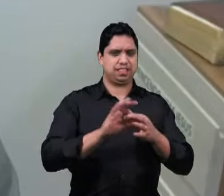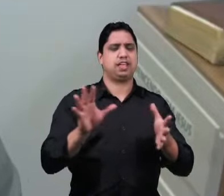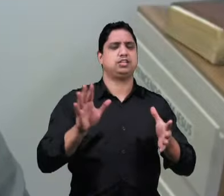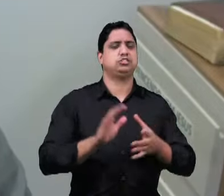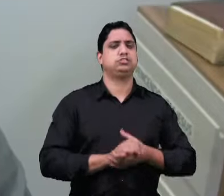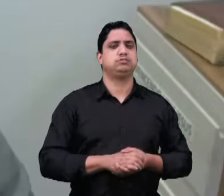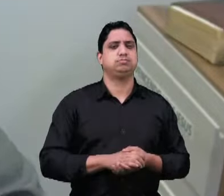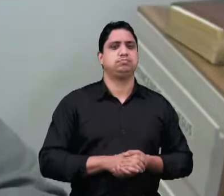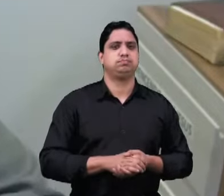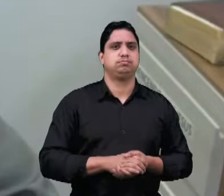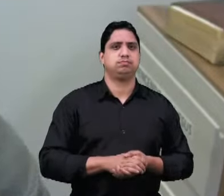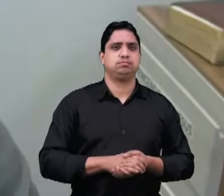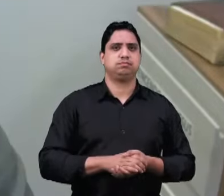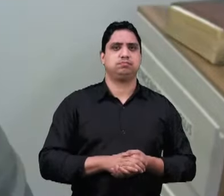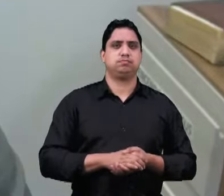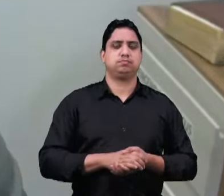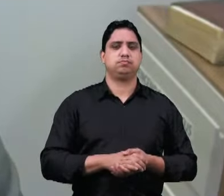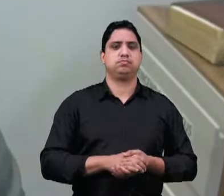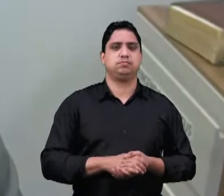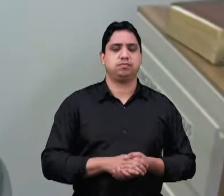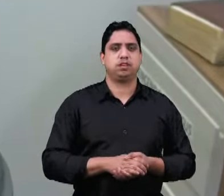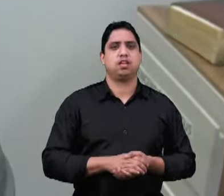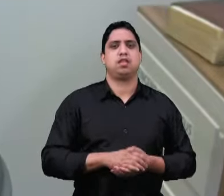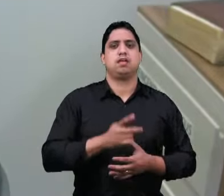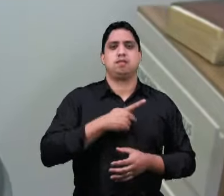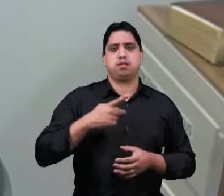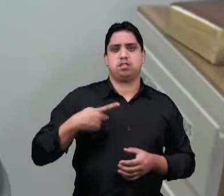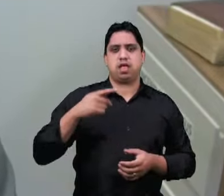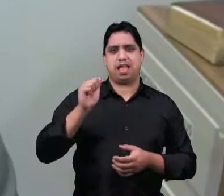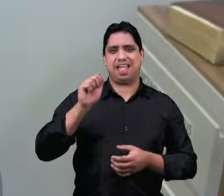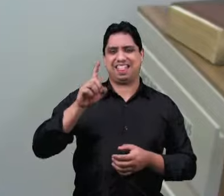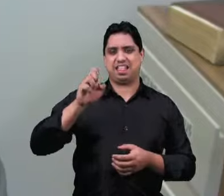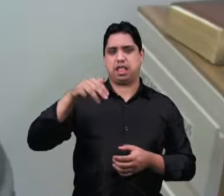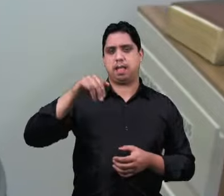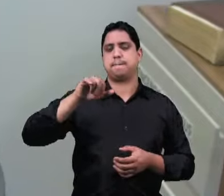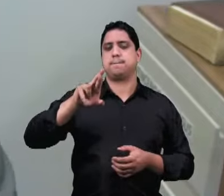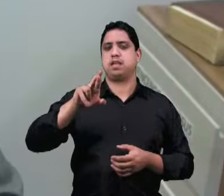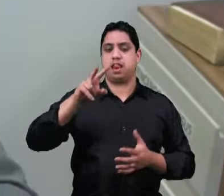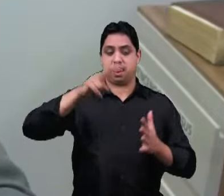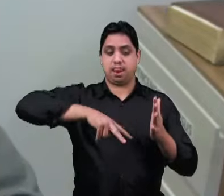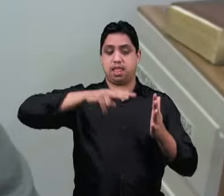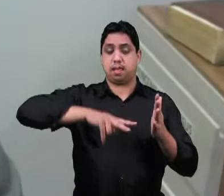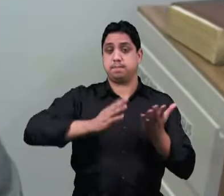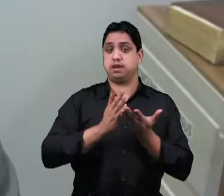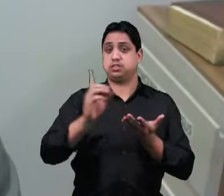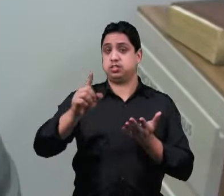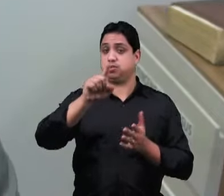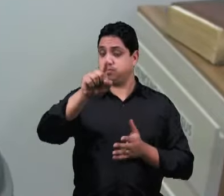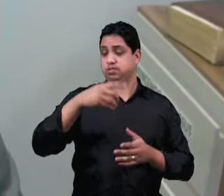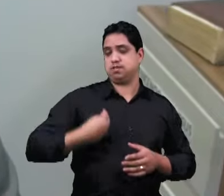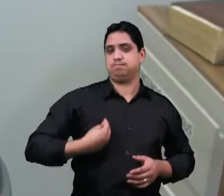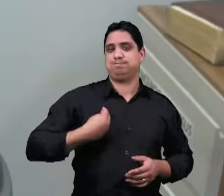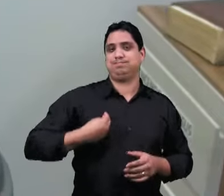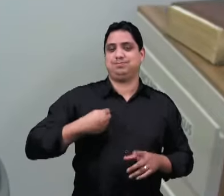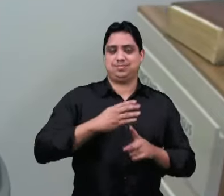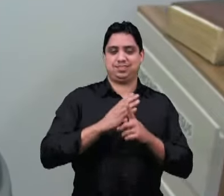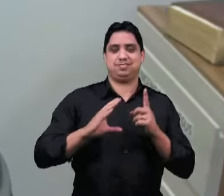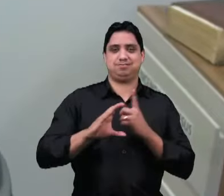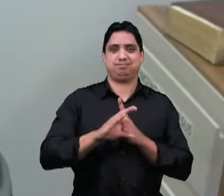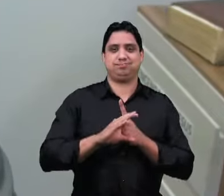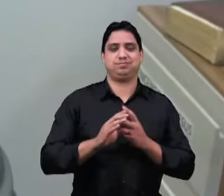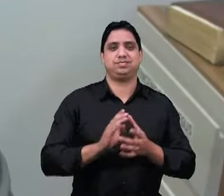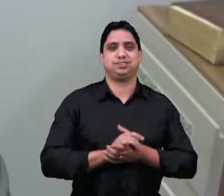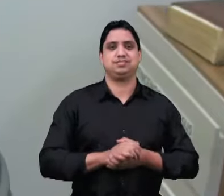41, 42, o pastor Ademir estará lendo a palavra do Senhor e você vai poder participar do culto no